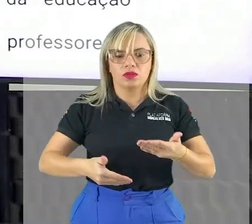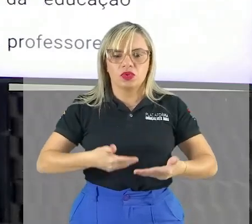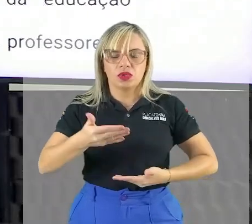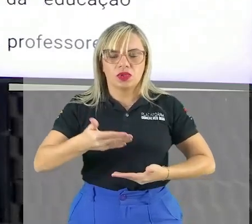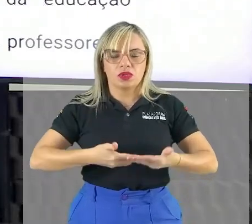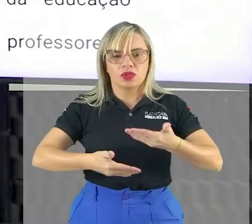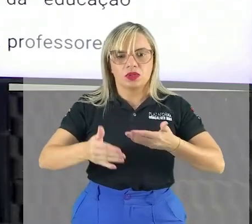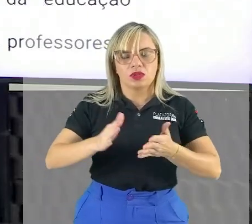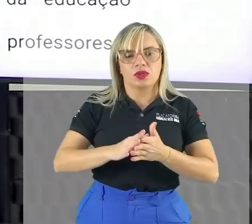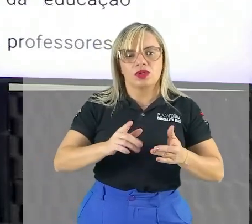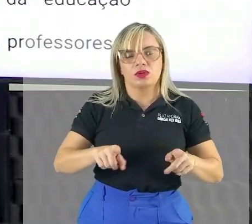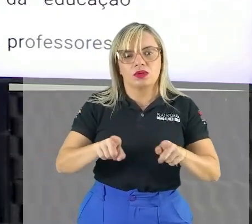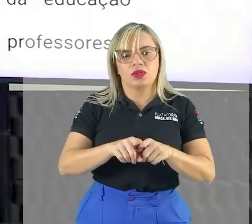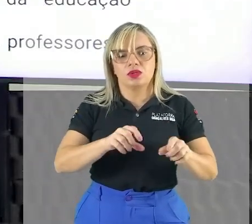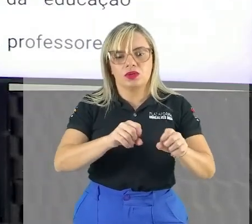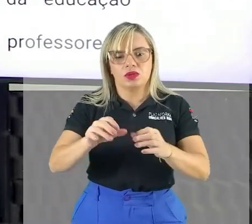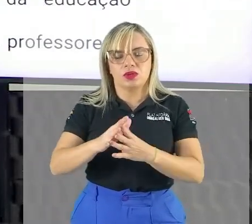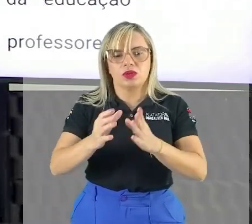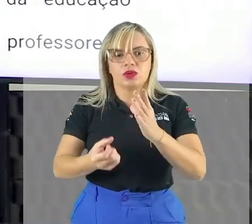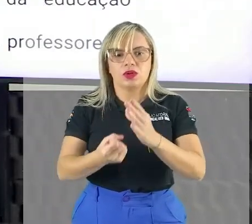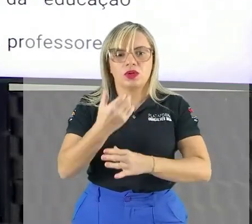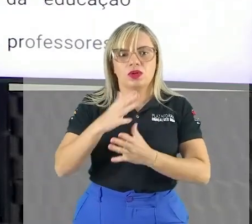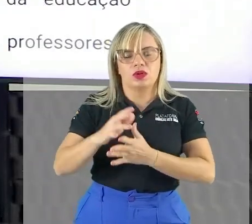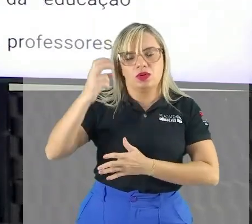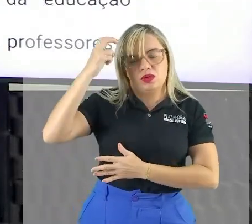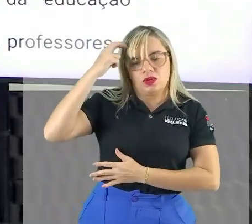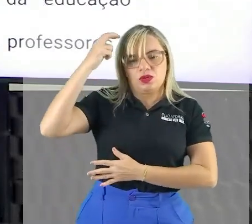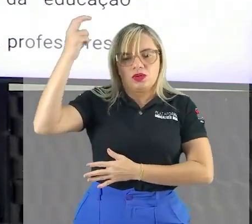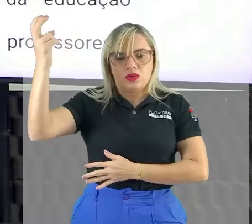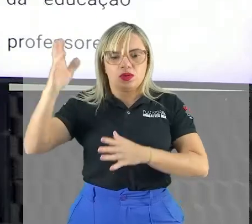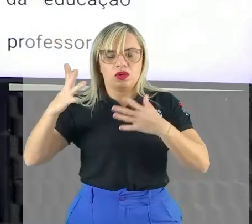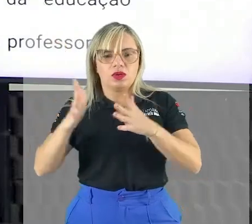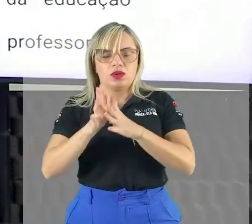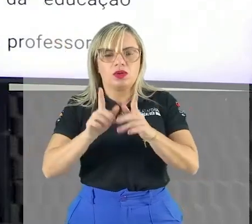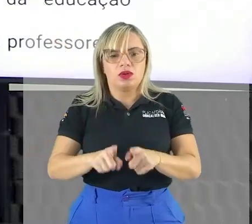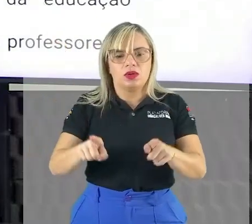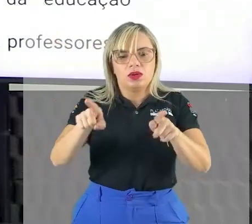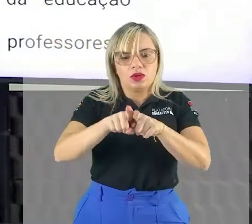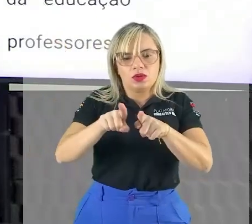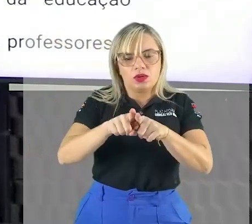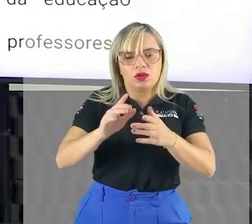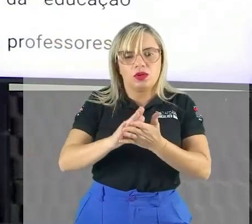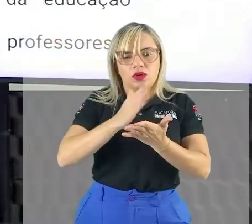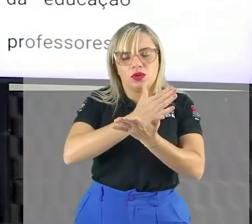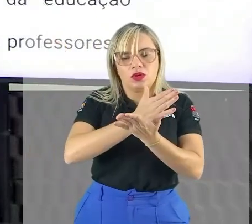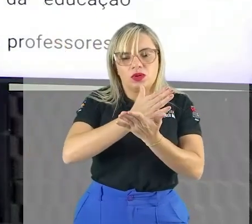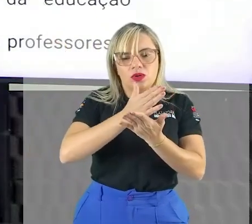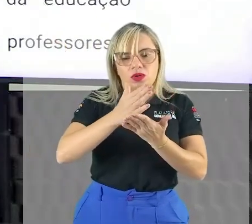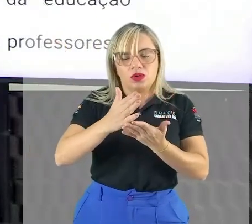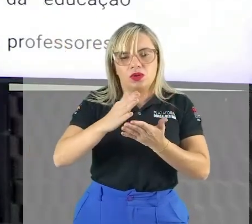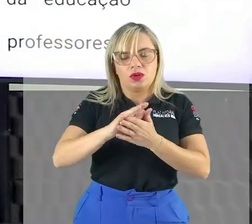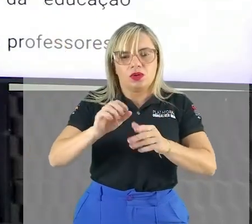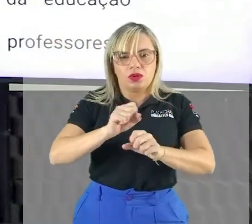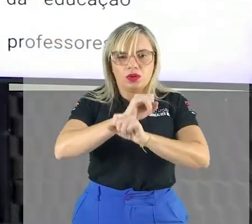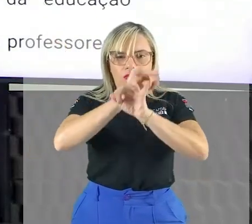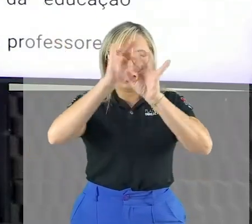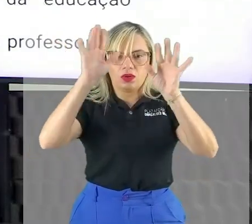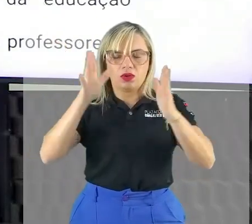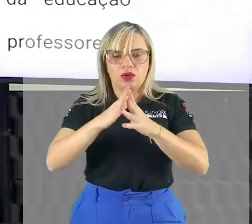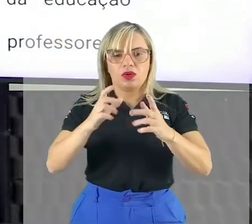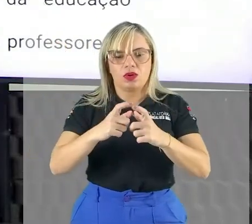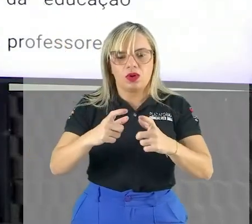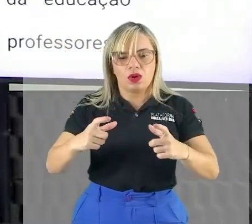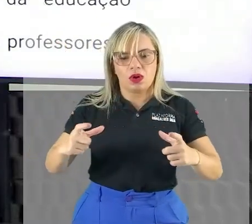vai aparecer nesse período, né? Dos intelectuais que vão aparecer também nesse período, que começam, claro, a ter um tempo maior para